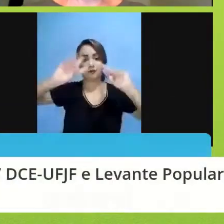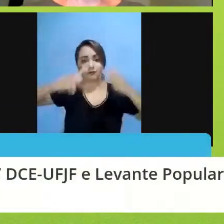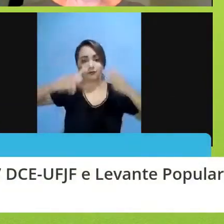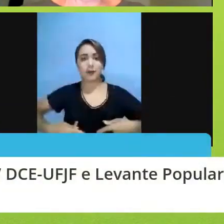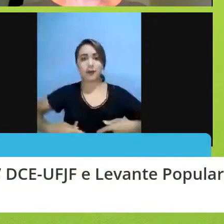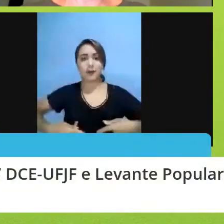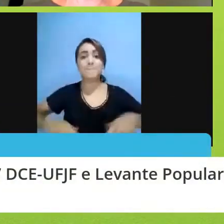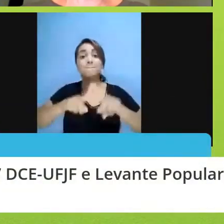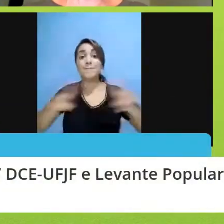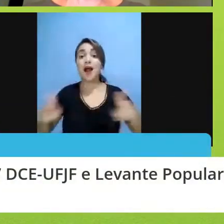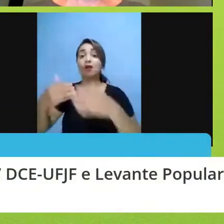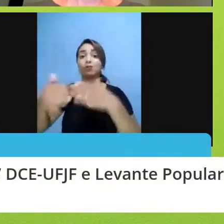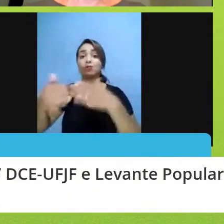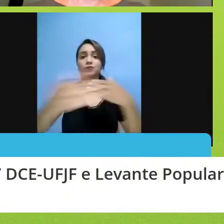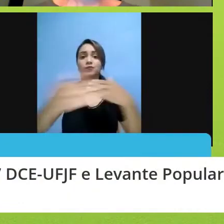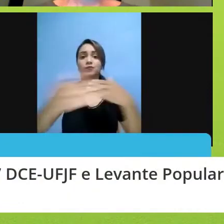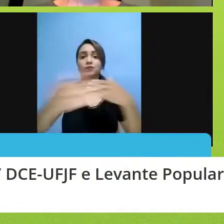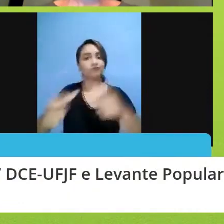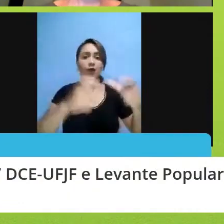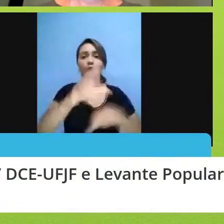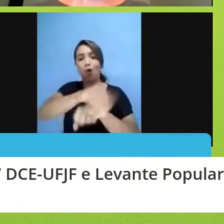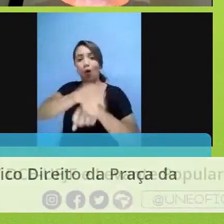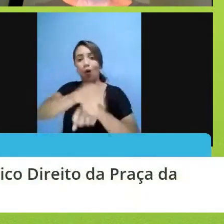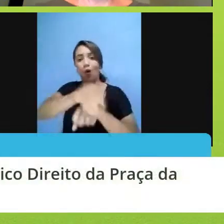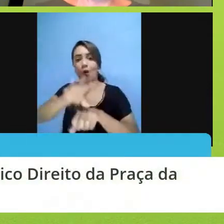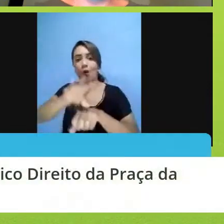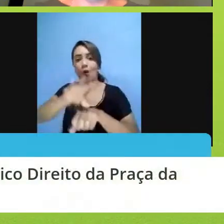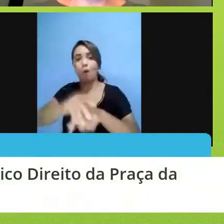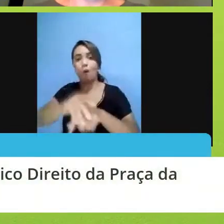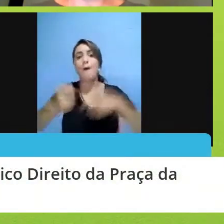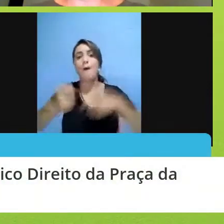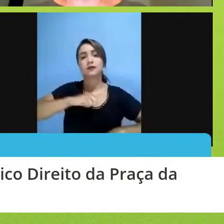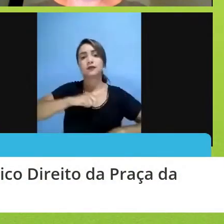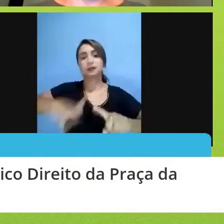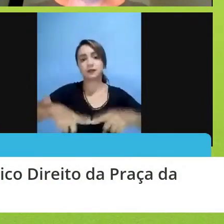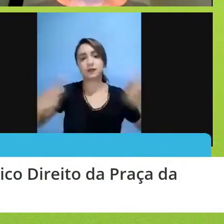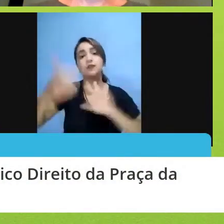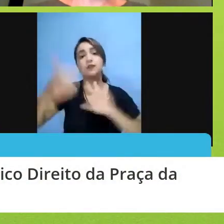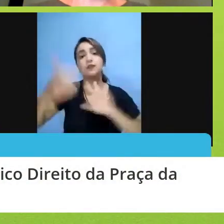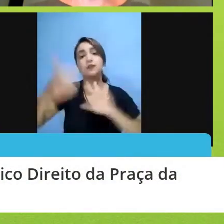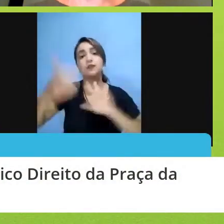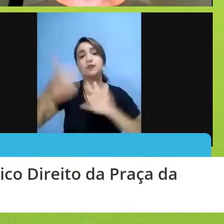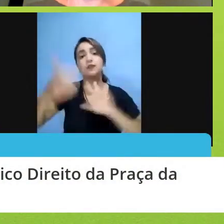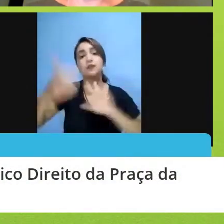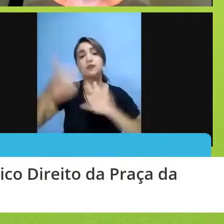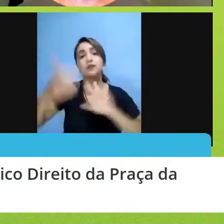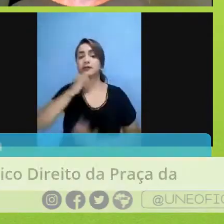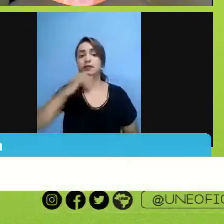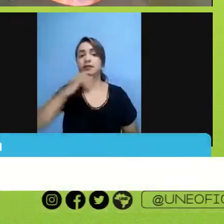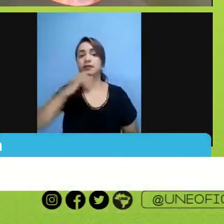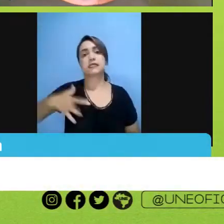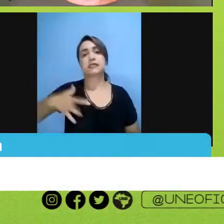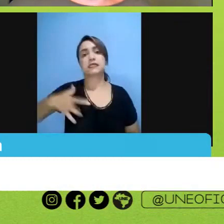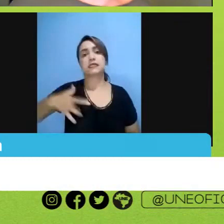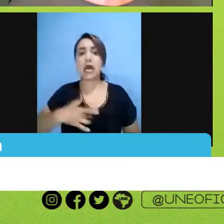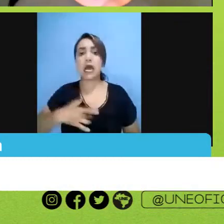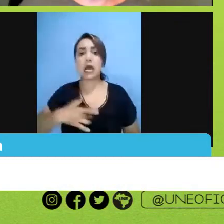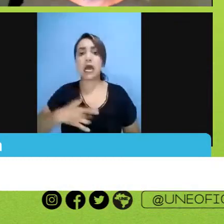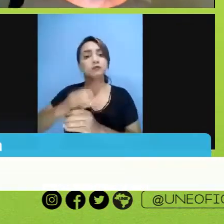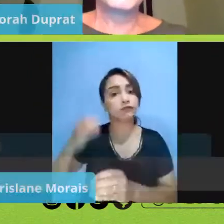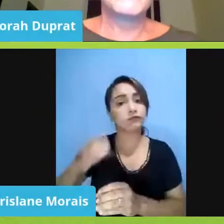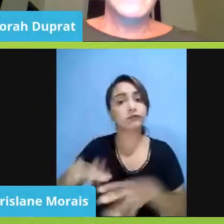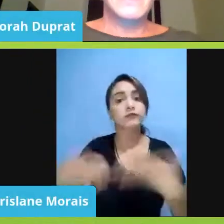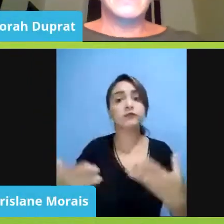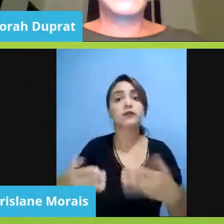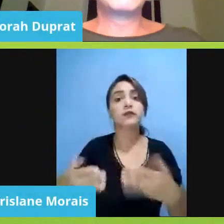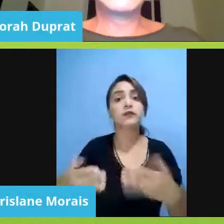qualquer campo do conhecimento, nós temos disputas por direitos, né, na saúde, na engenharia, e nós vamos ter que